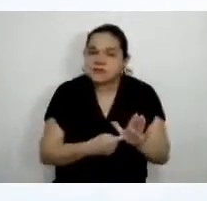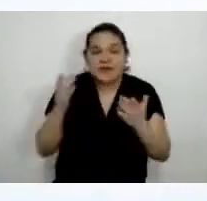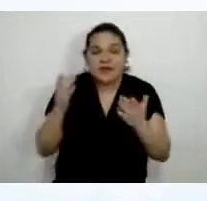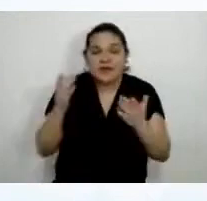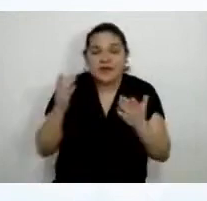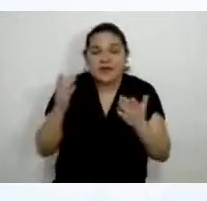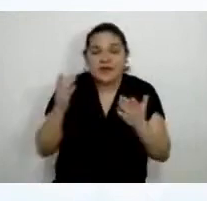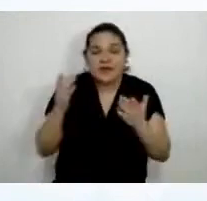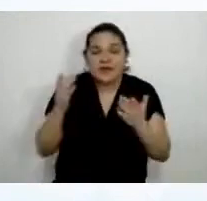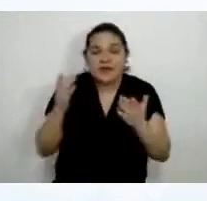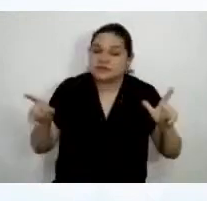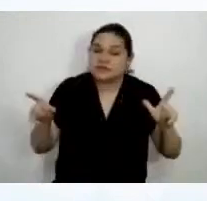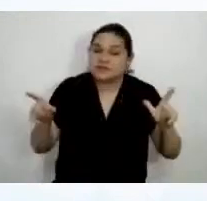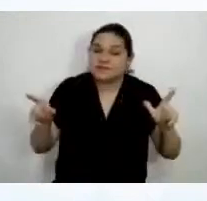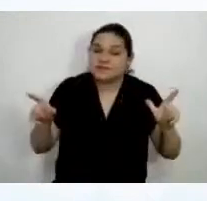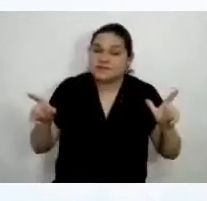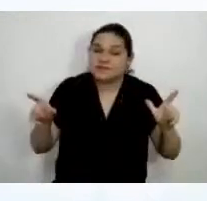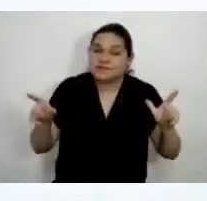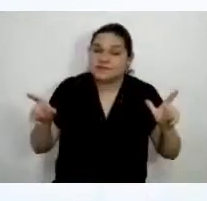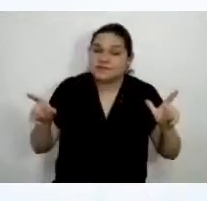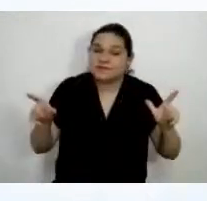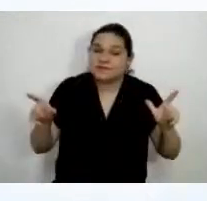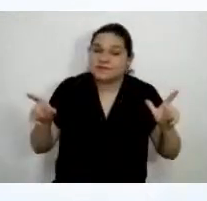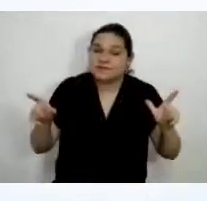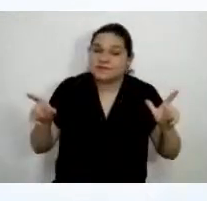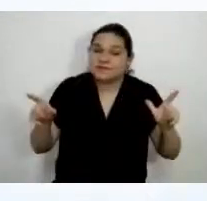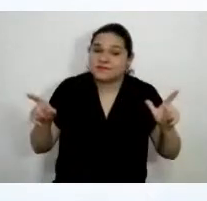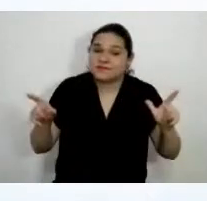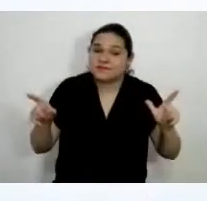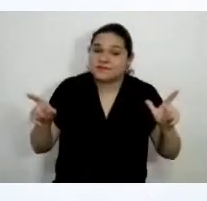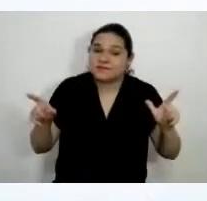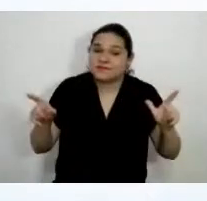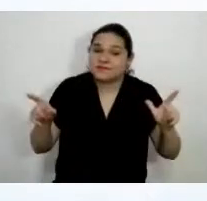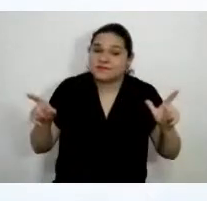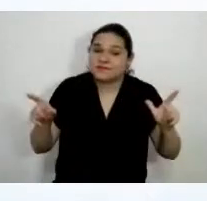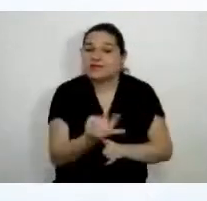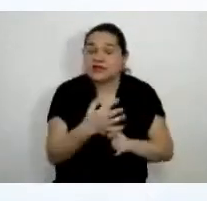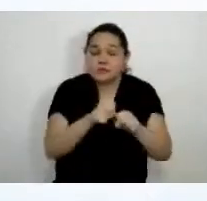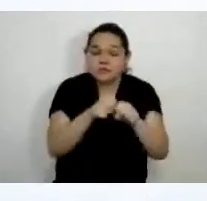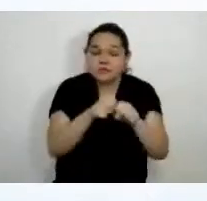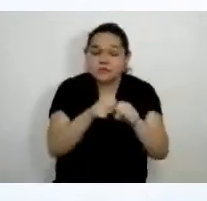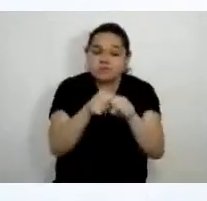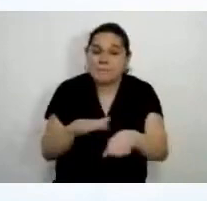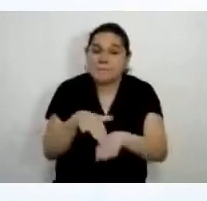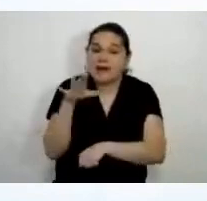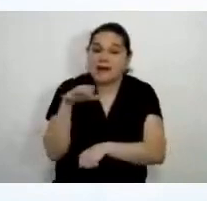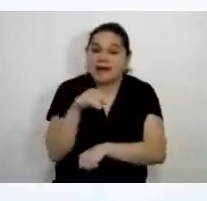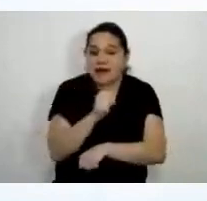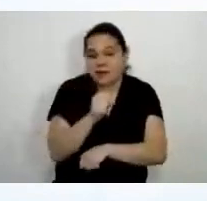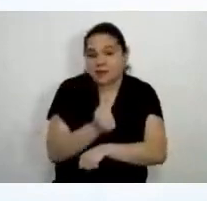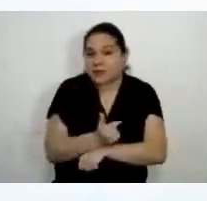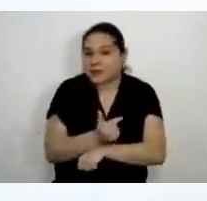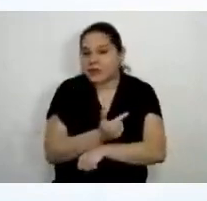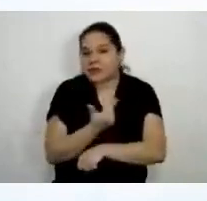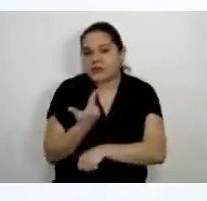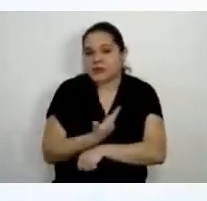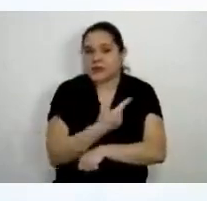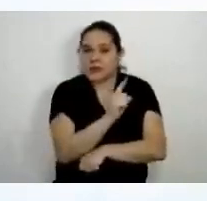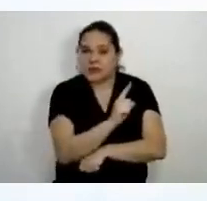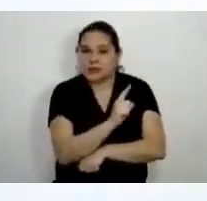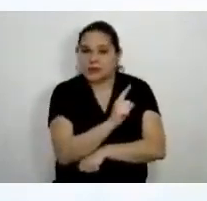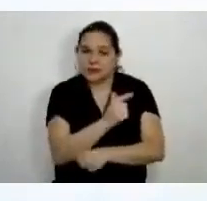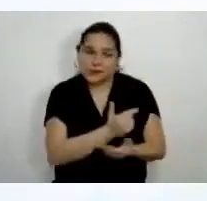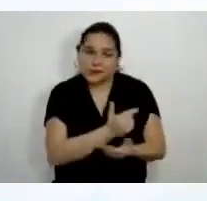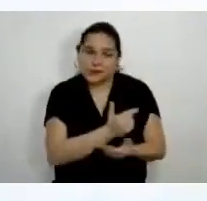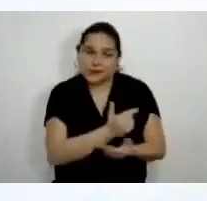com uma quantidade de contaminação muito maior do que o outro, né, que aconteceu no começo do ano. Então, doutor, eu quero passar a